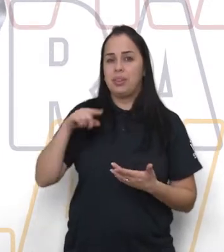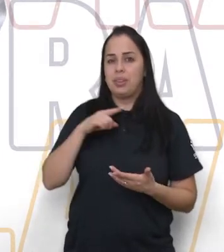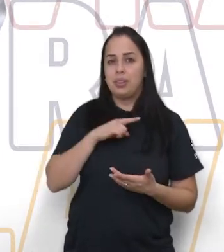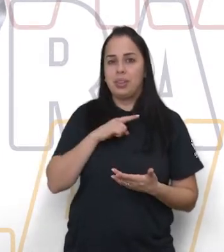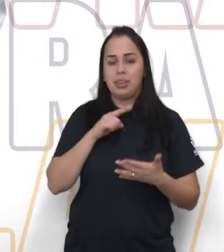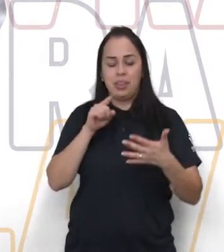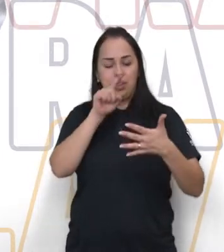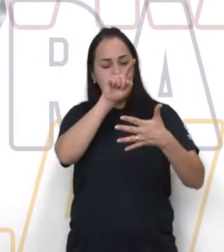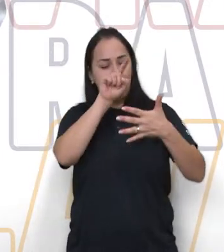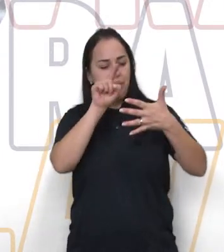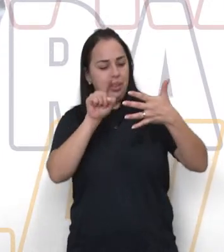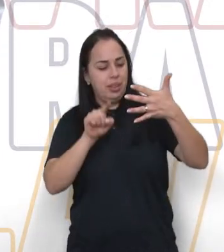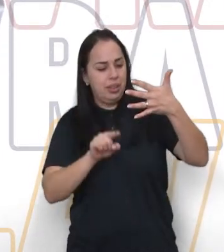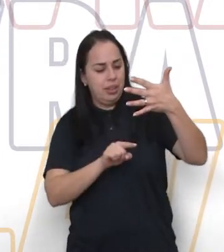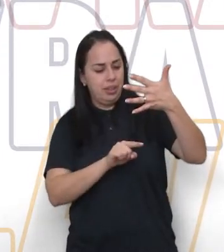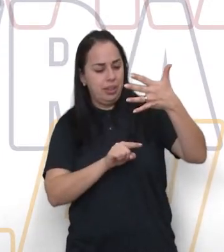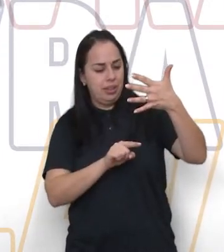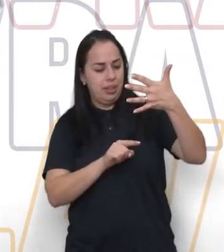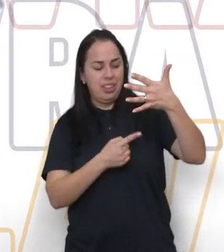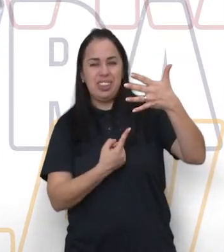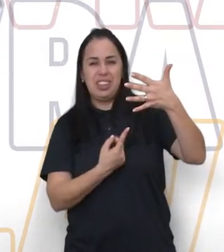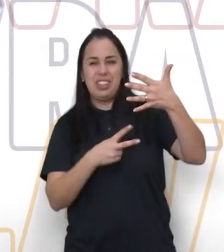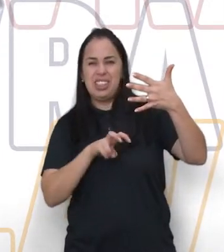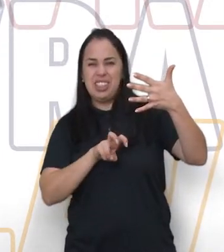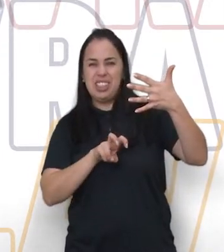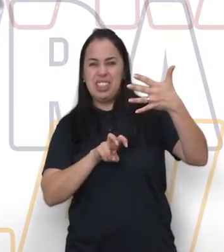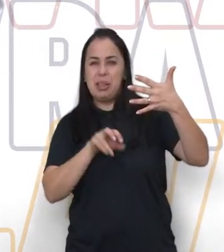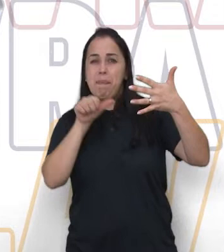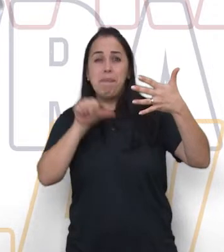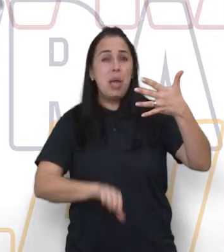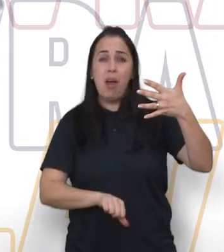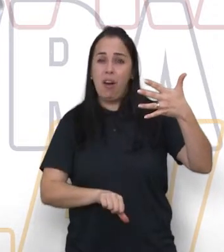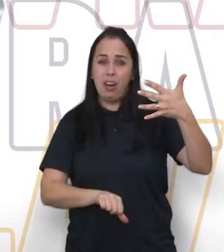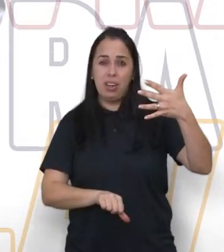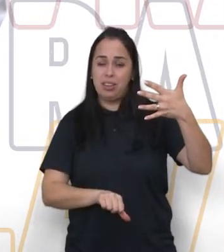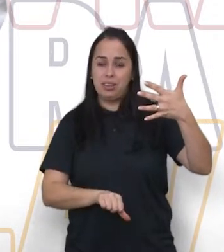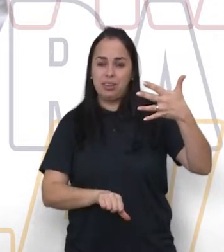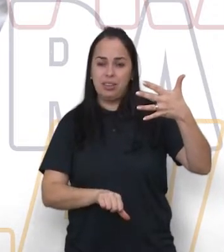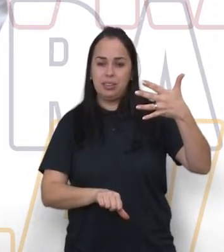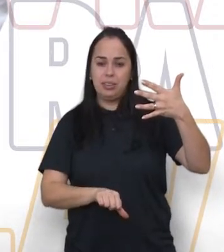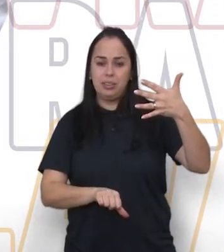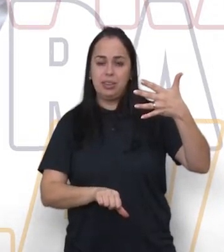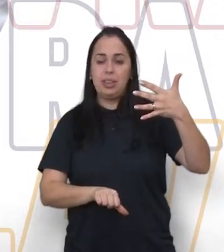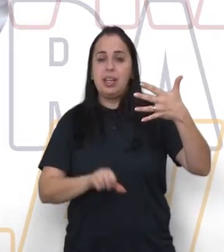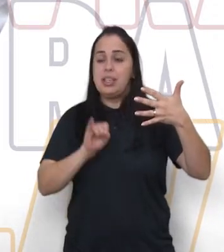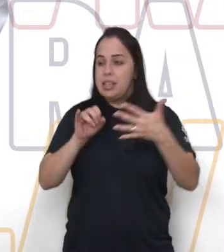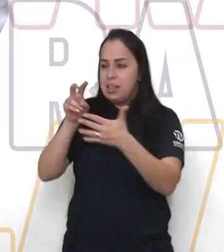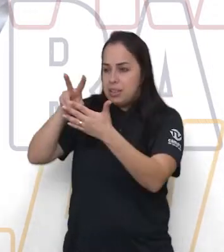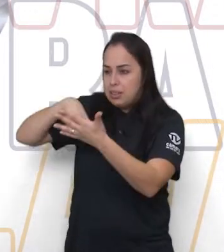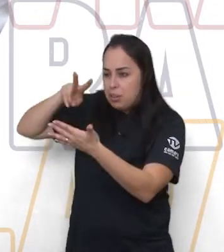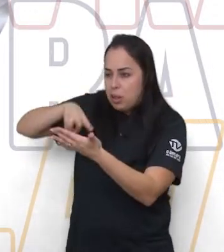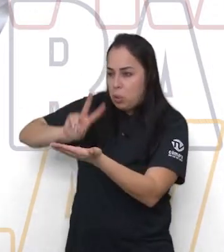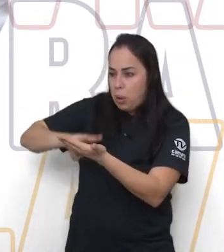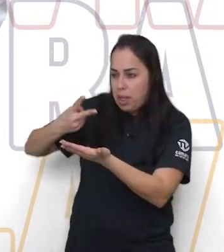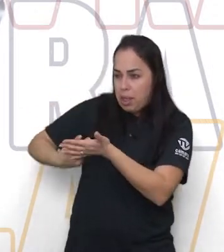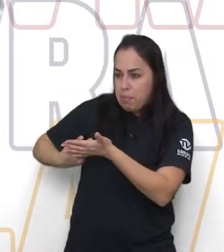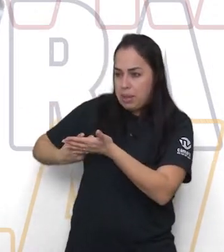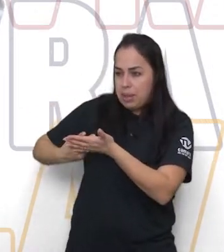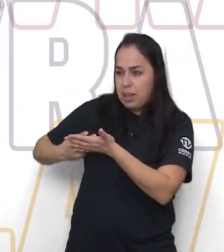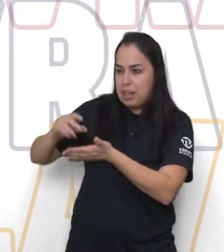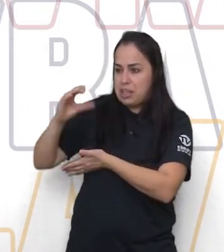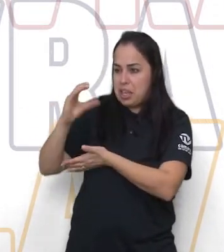nós estamos entre as 10 15 piores países na a gente fala de leitura e